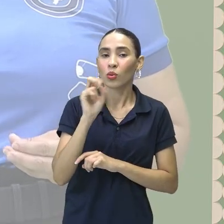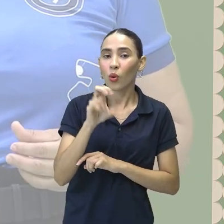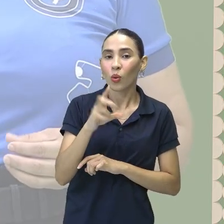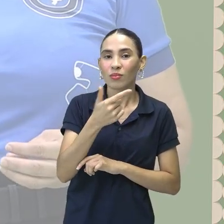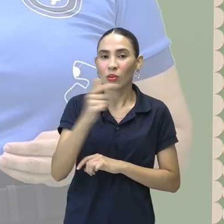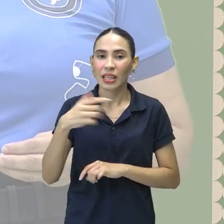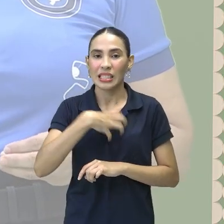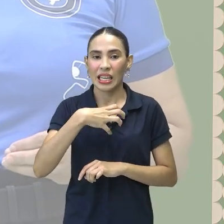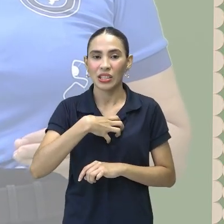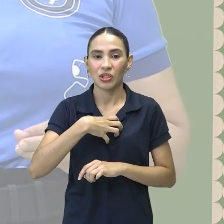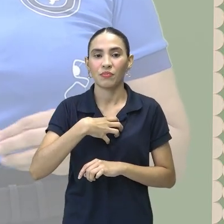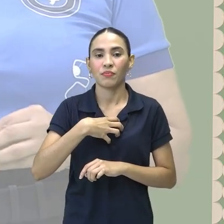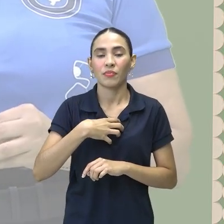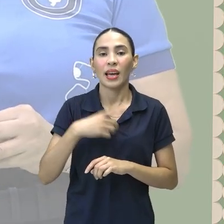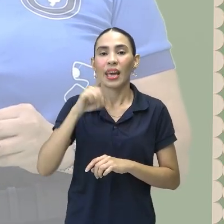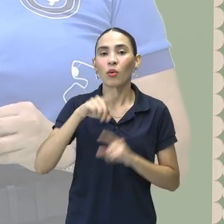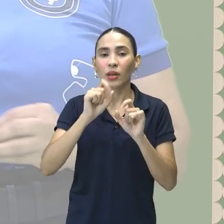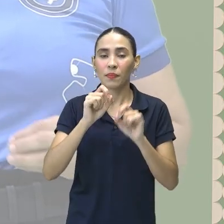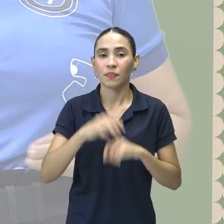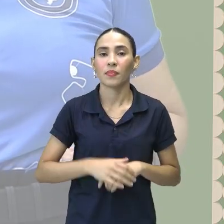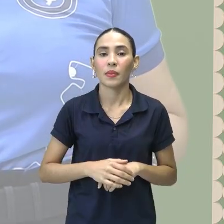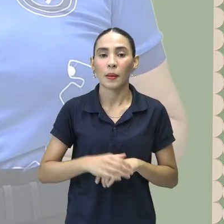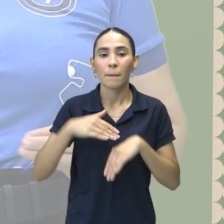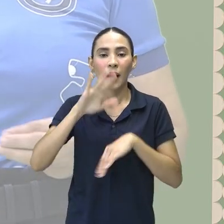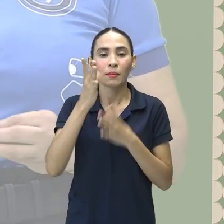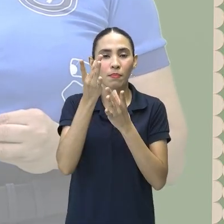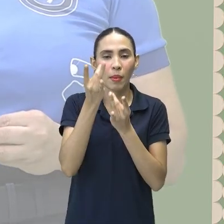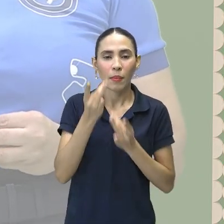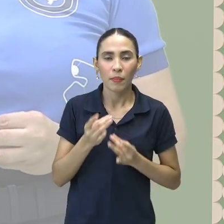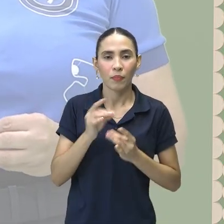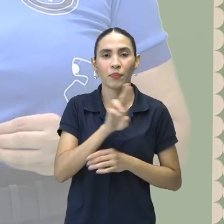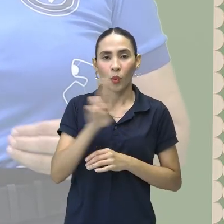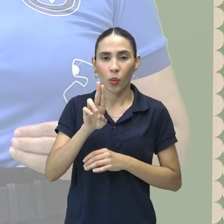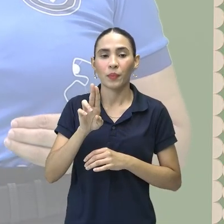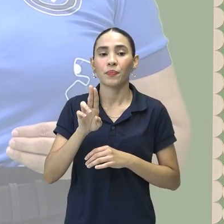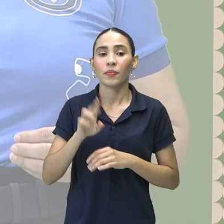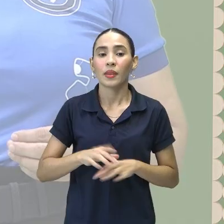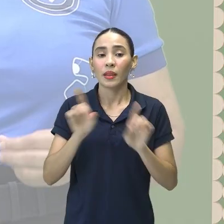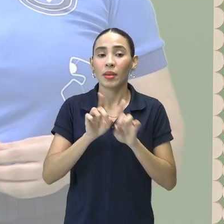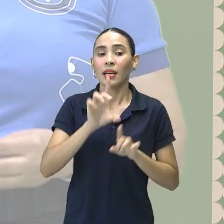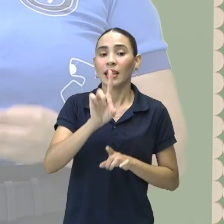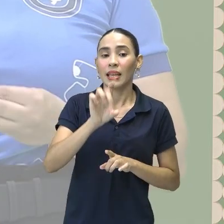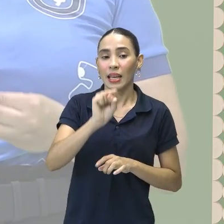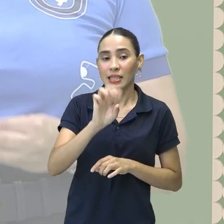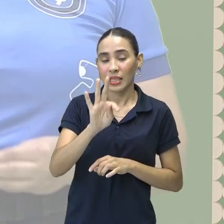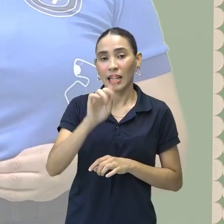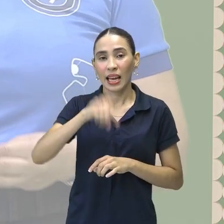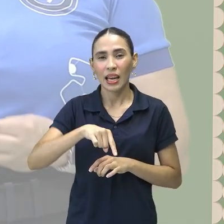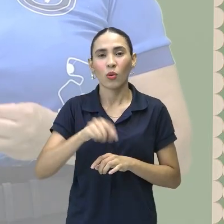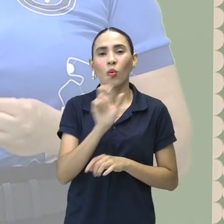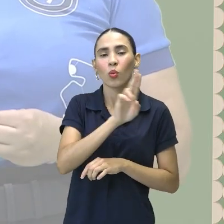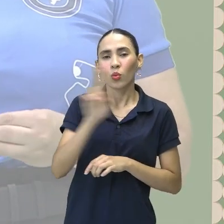imediatos. Nesse caso aí, ela é um pouquinho mais ampla, essa denominação. E DSTs, né, que é um nome